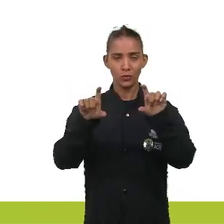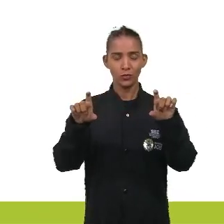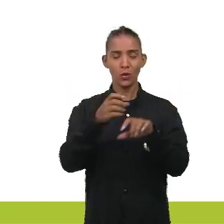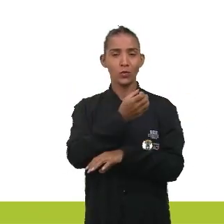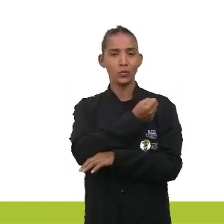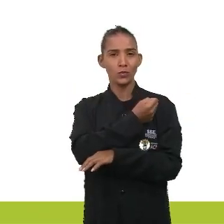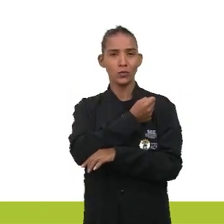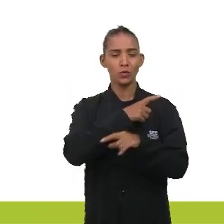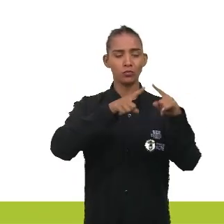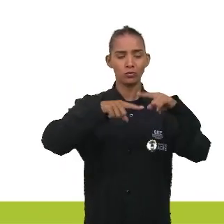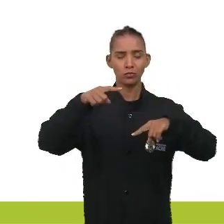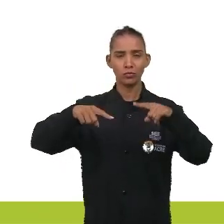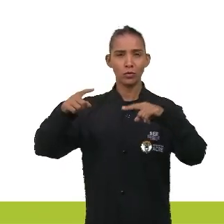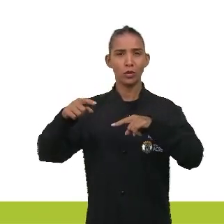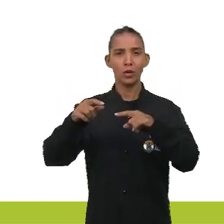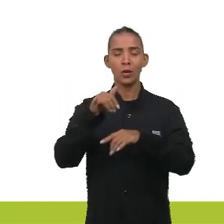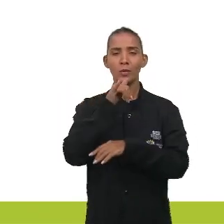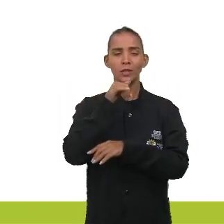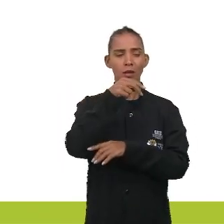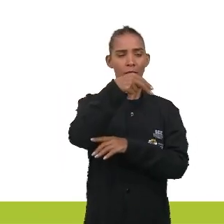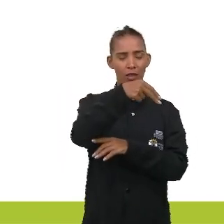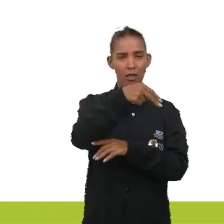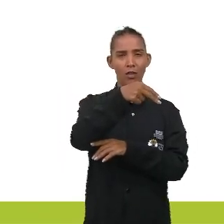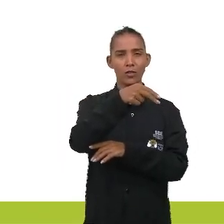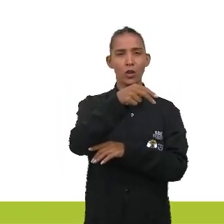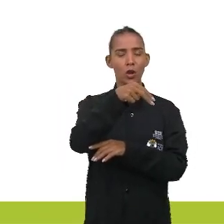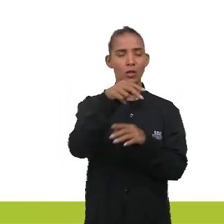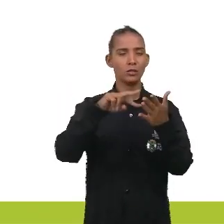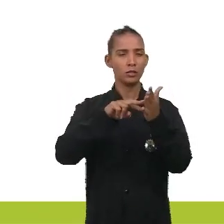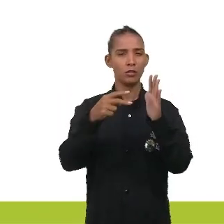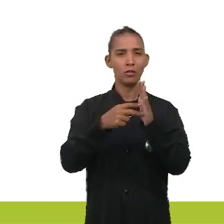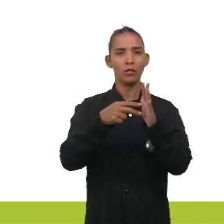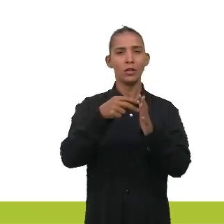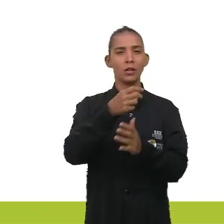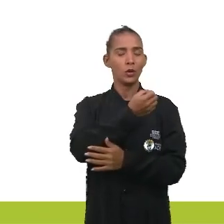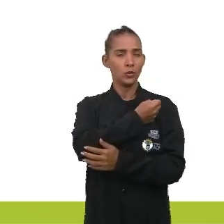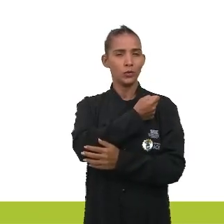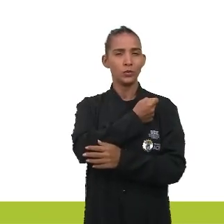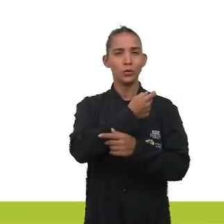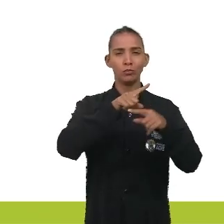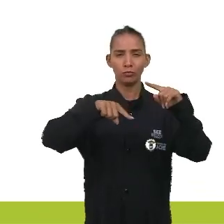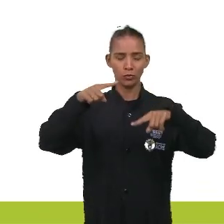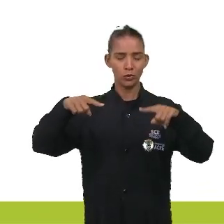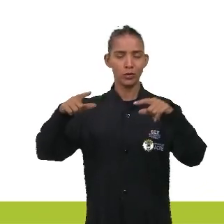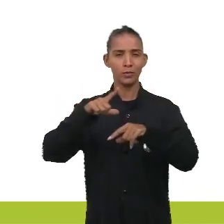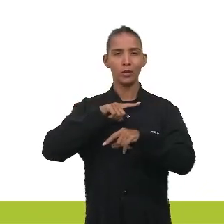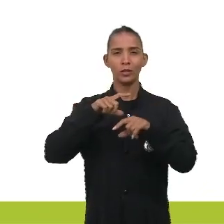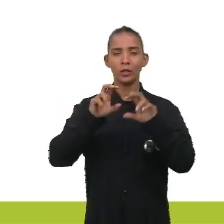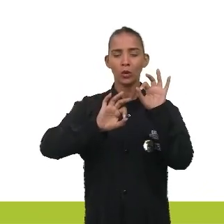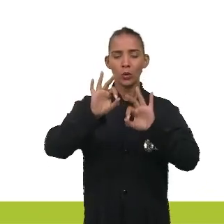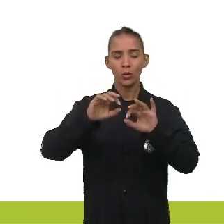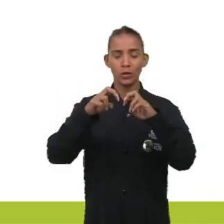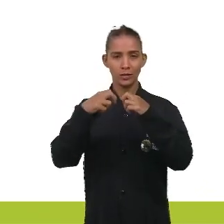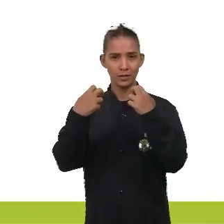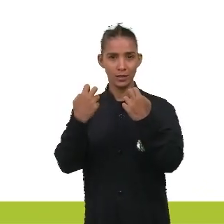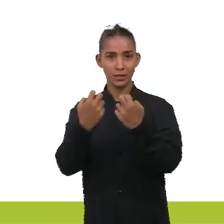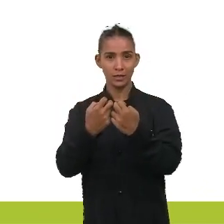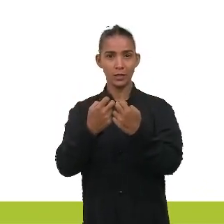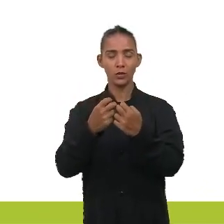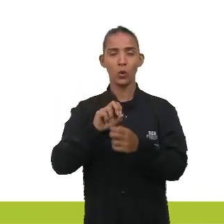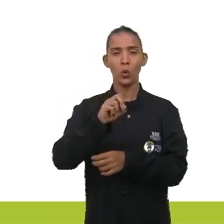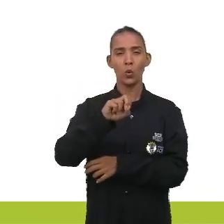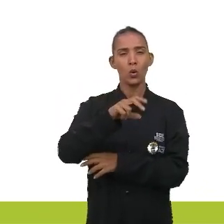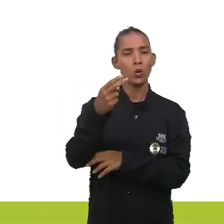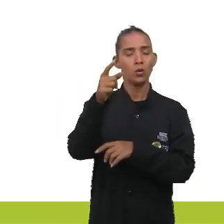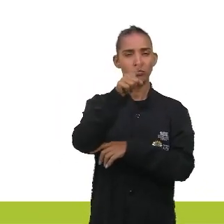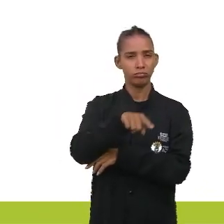de objetos, digamos N objetos, e quer organizá-los em um círculo, por exemplo,